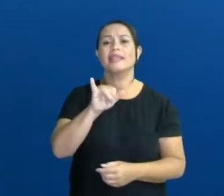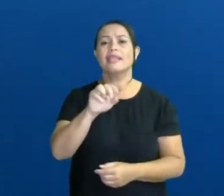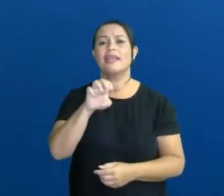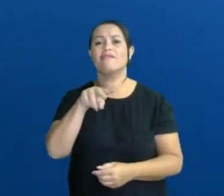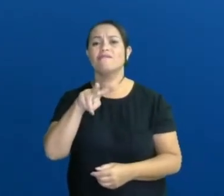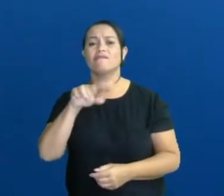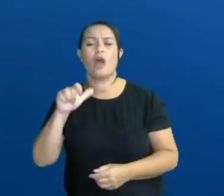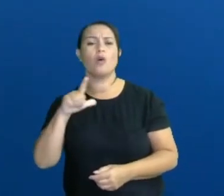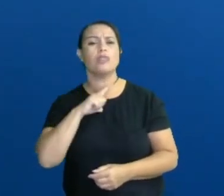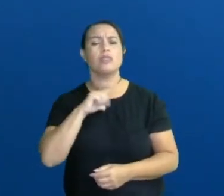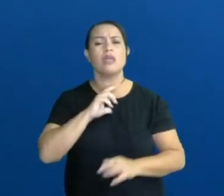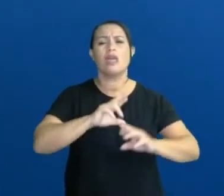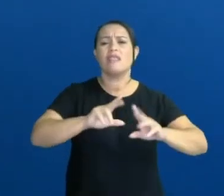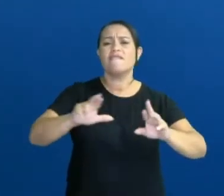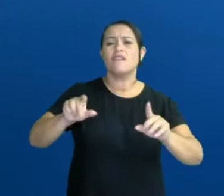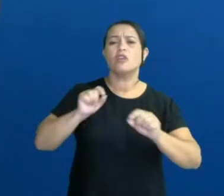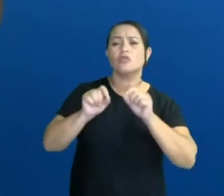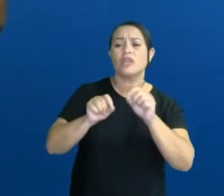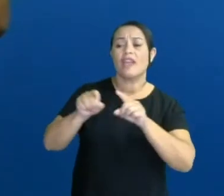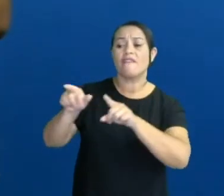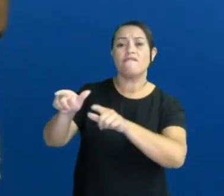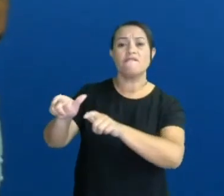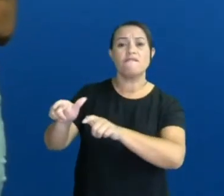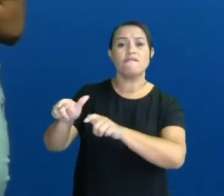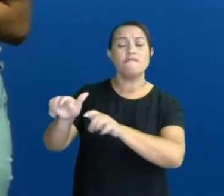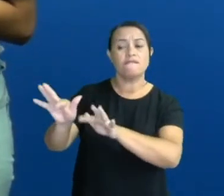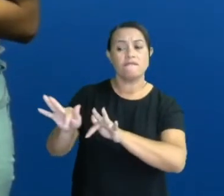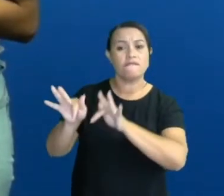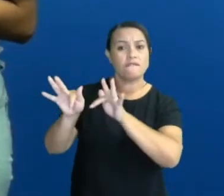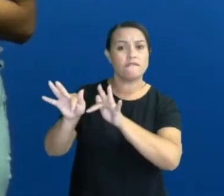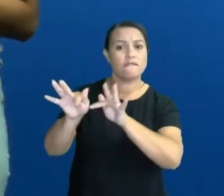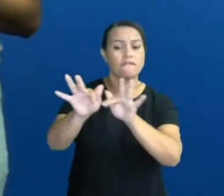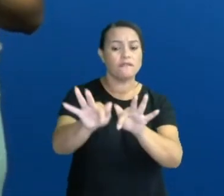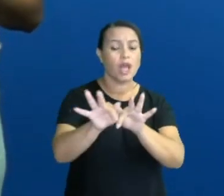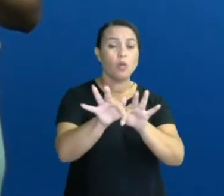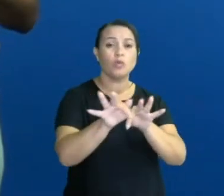e esses feudos tinham seus próprios,